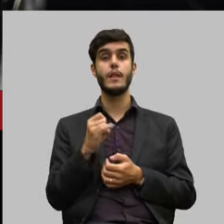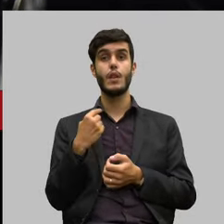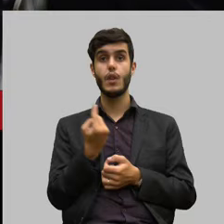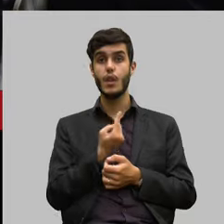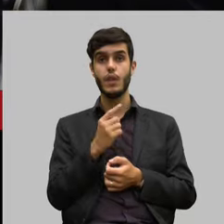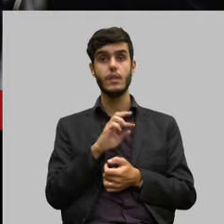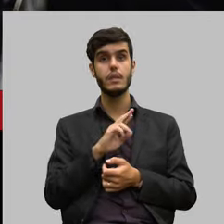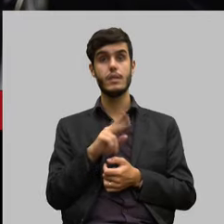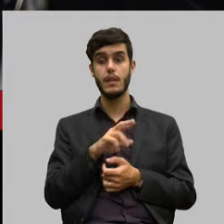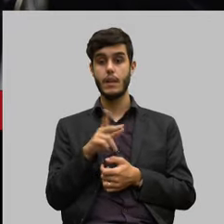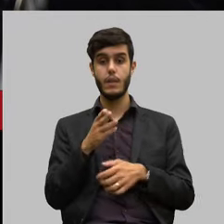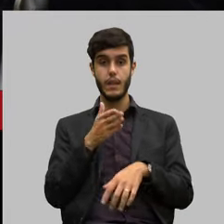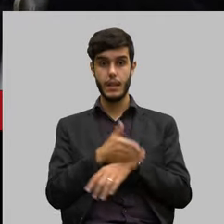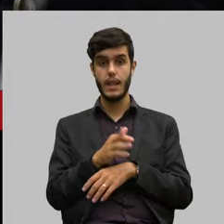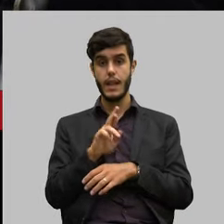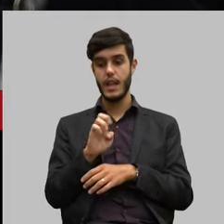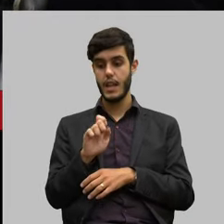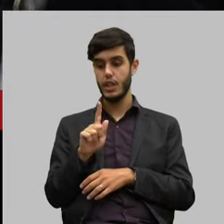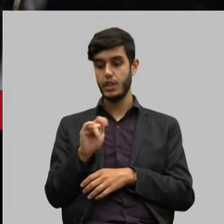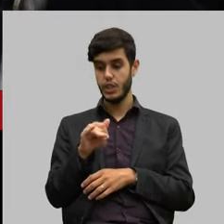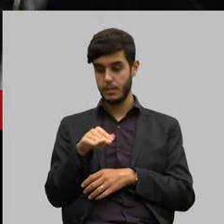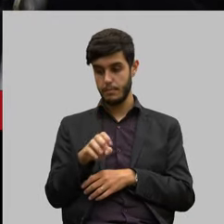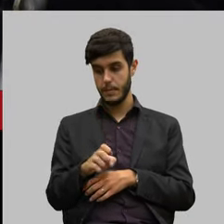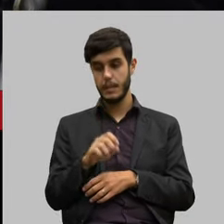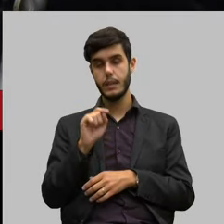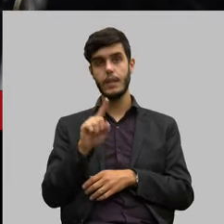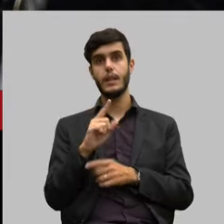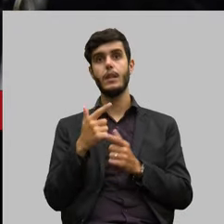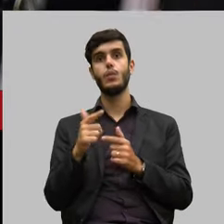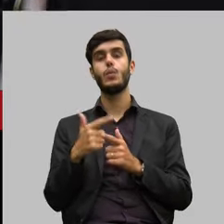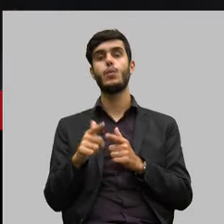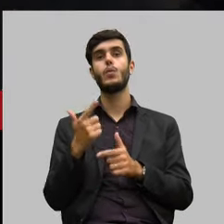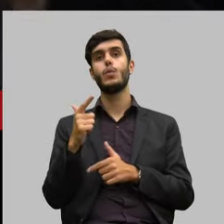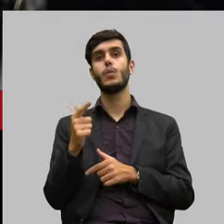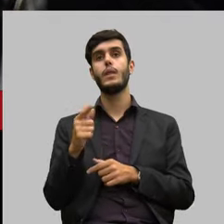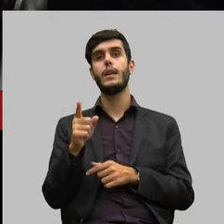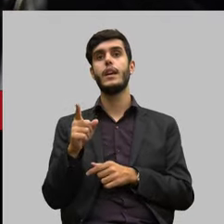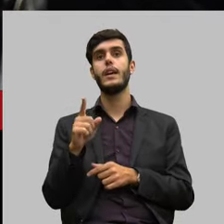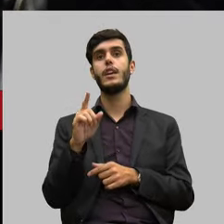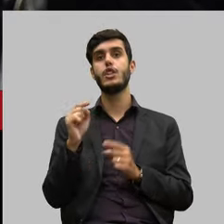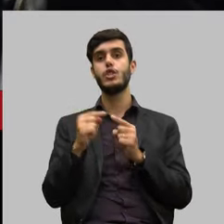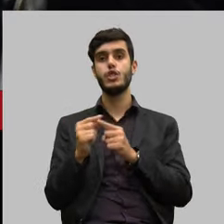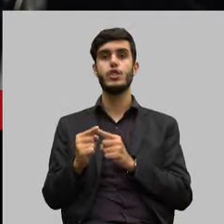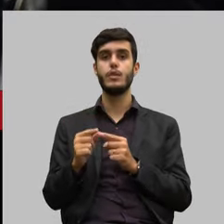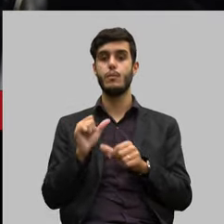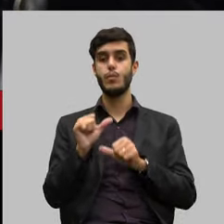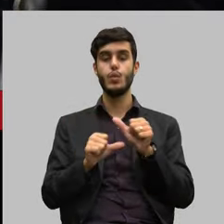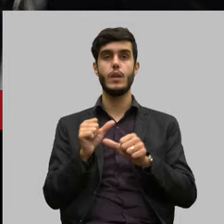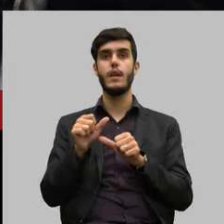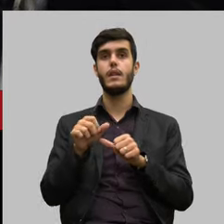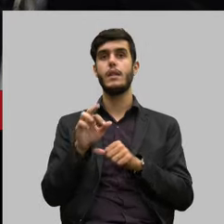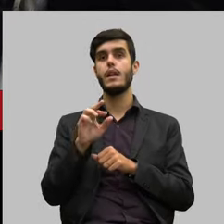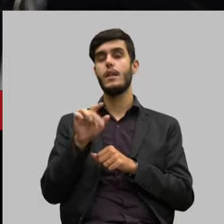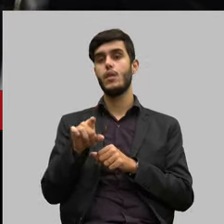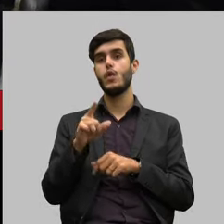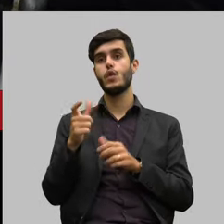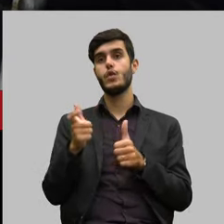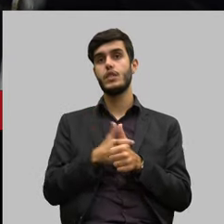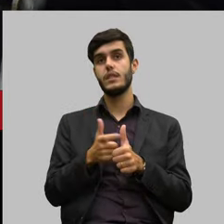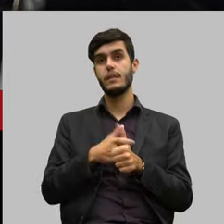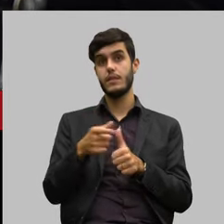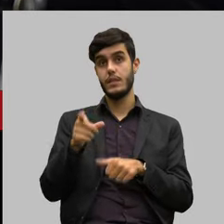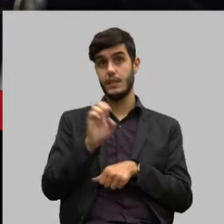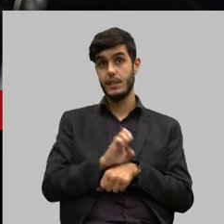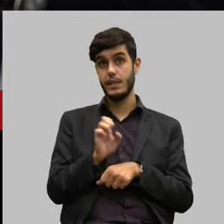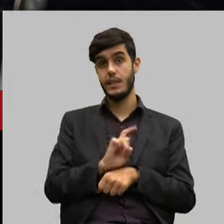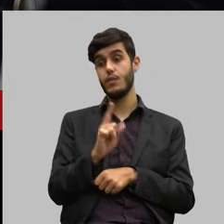regime e não houver nenhum tipo de alteração do recálculo da dívida o estado de Minas Gerais não tem como